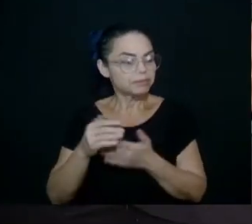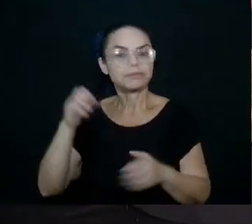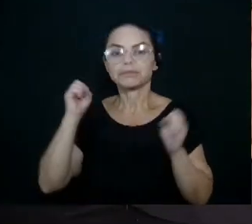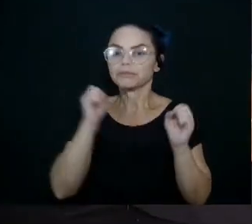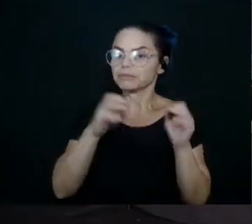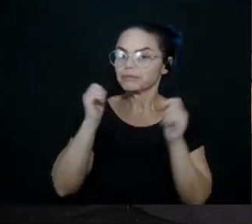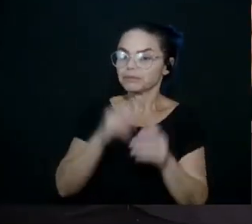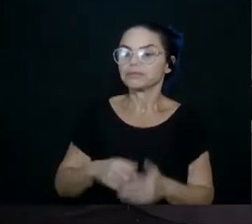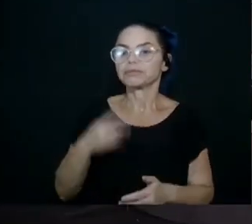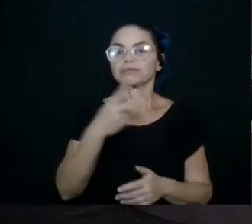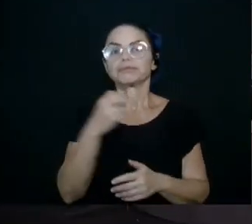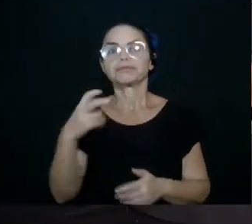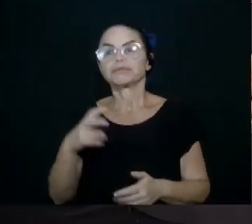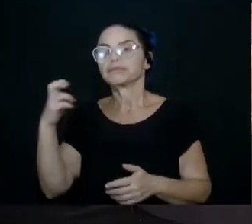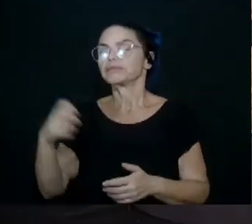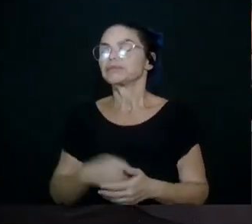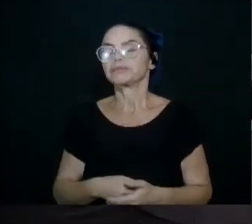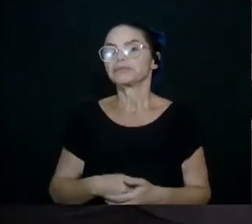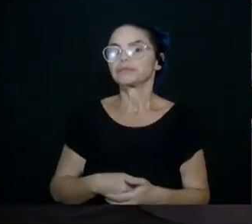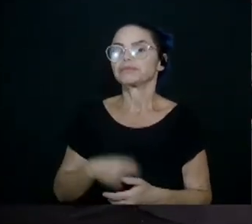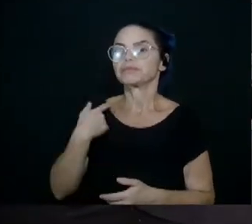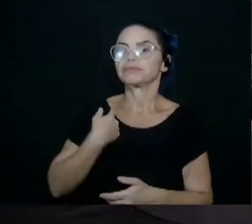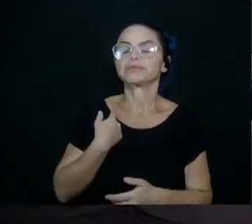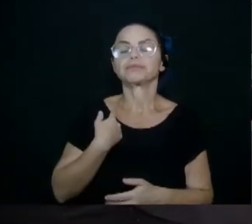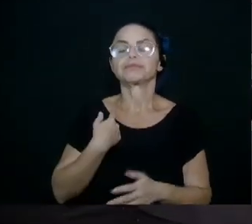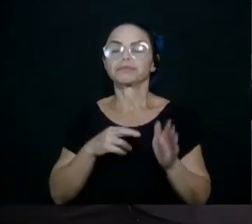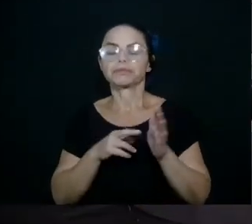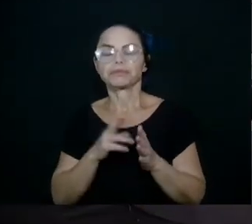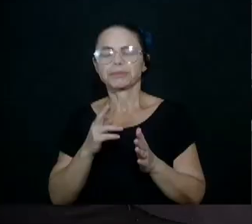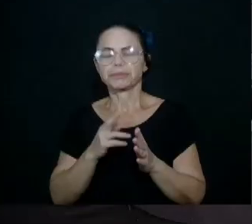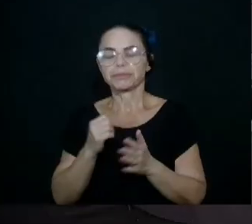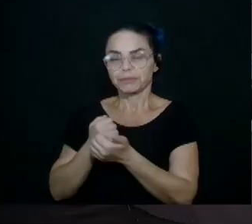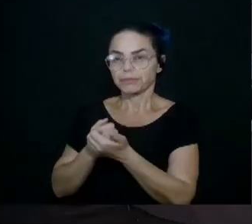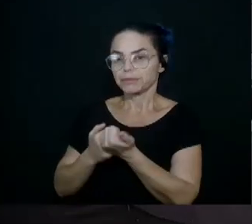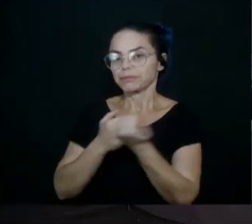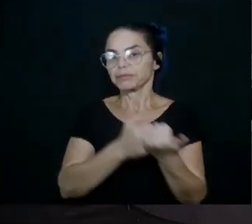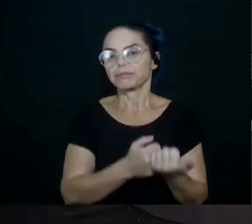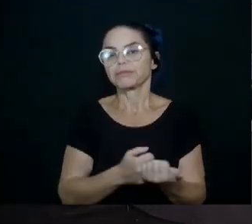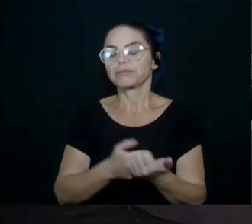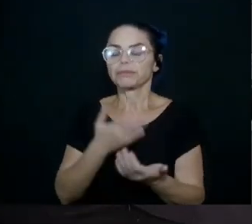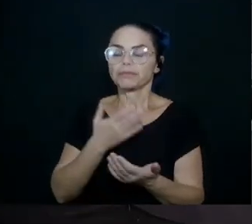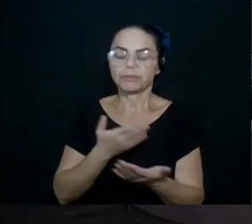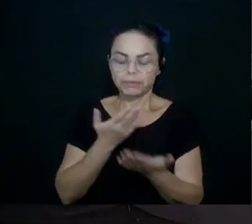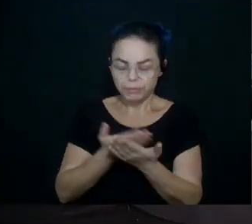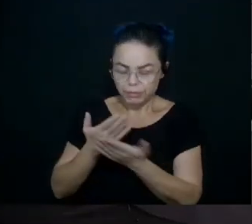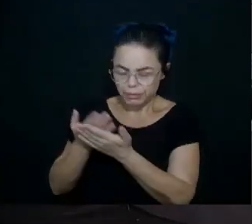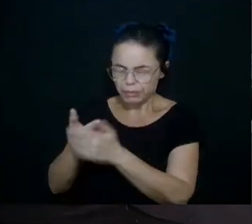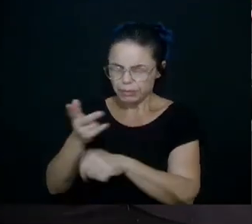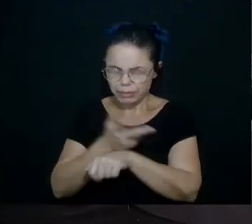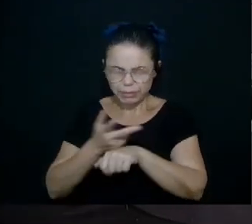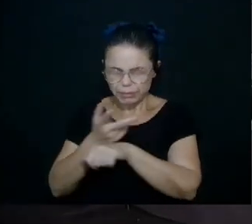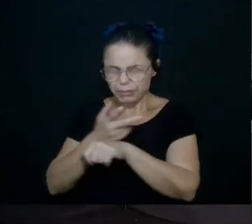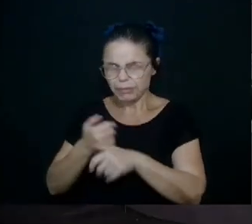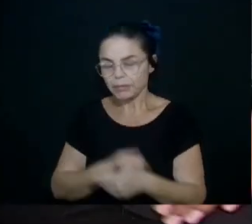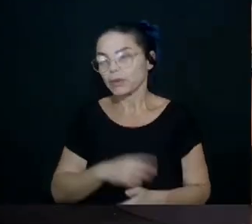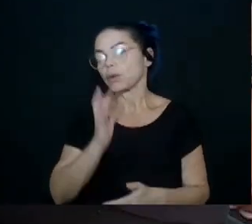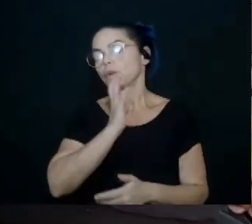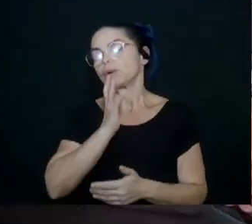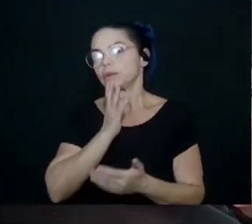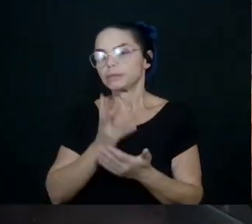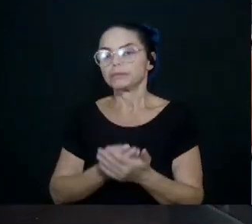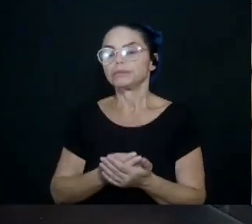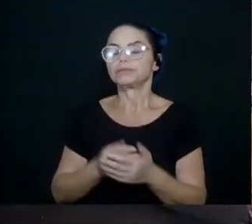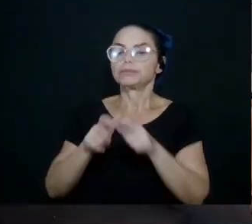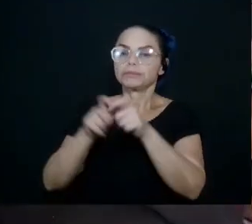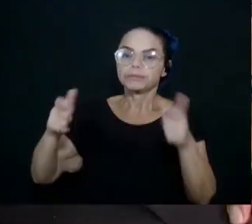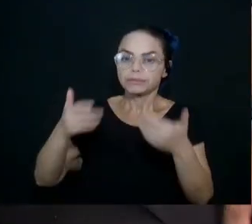2025, ali, graças a uma mentoria que eu comecei a fazer, começando a buscar mais conhecimento, eu ampliei um pouco mais